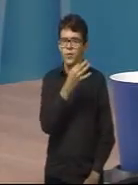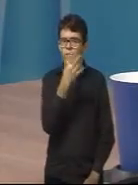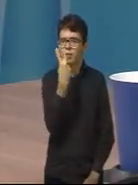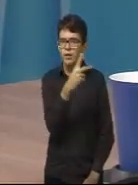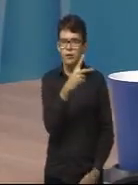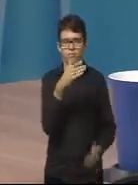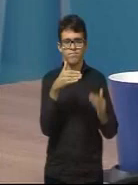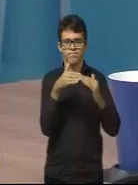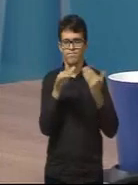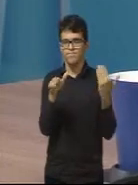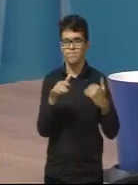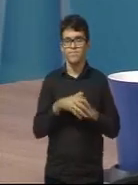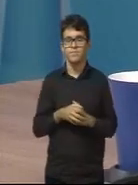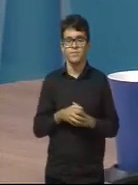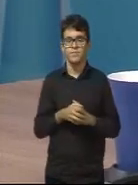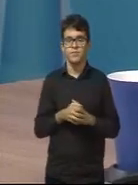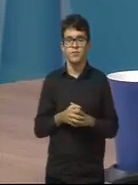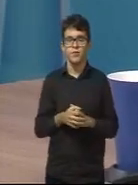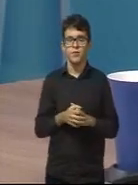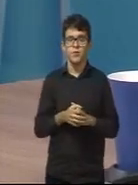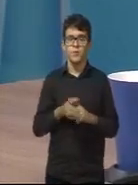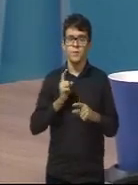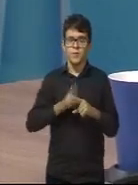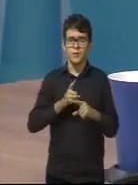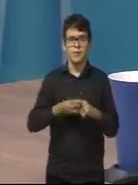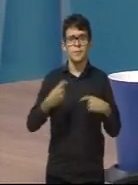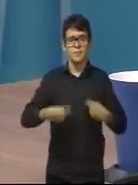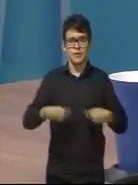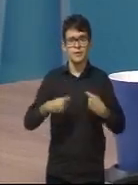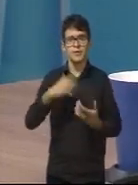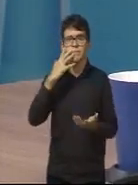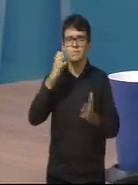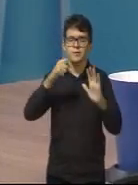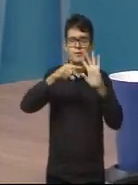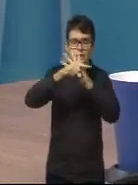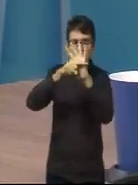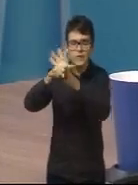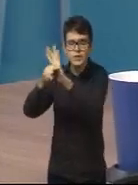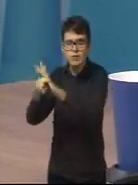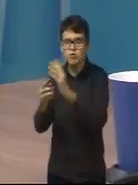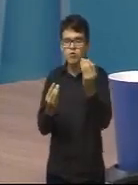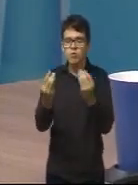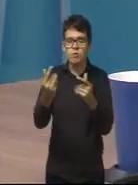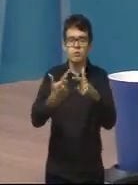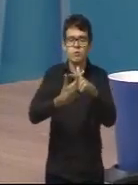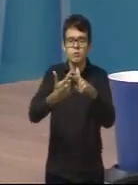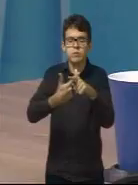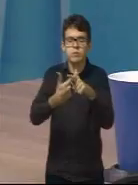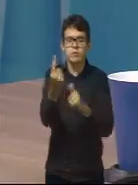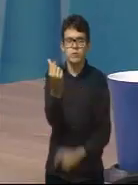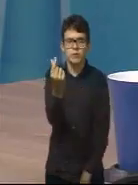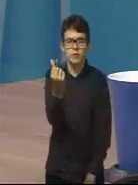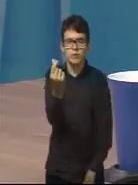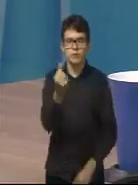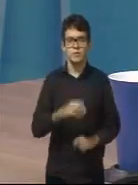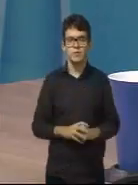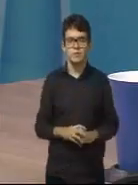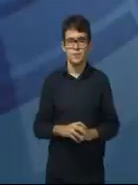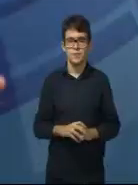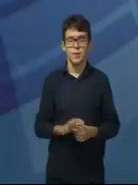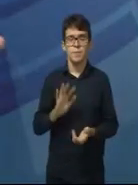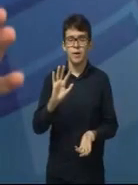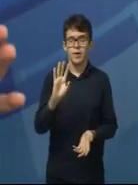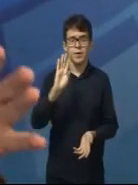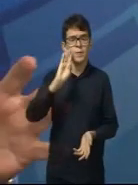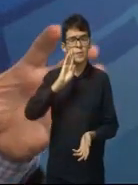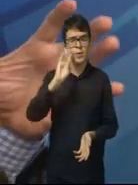essa questão do déficit é uma questão que precisa ser discutida com mais clareza com a população. E a questão central é